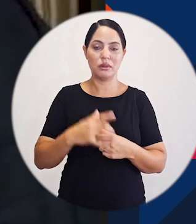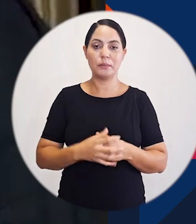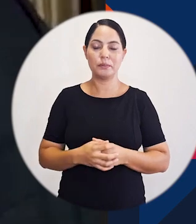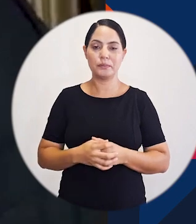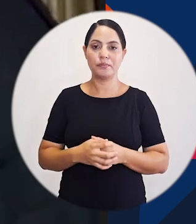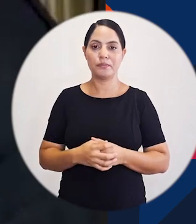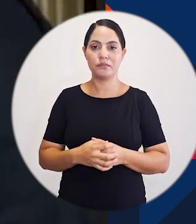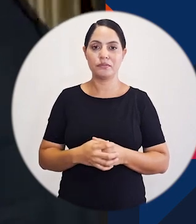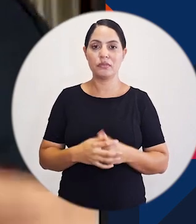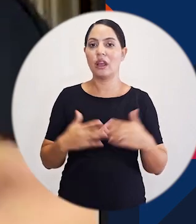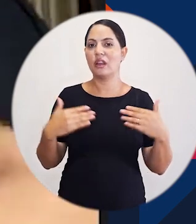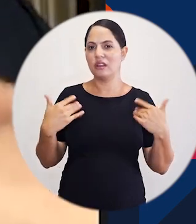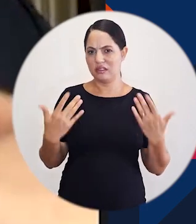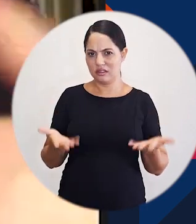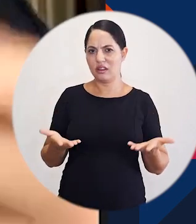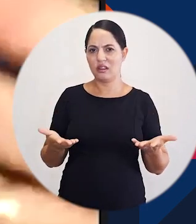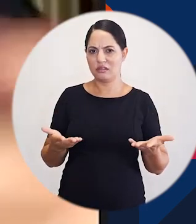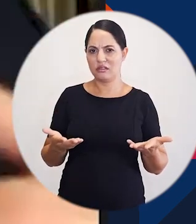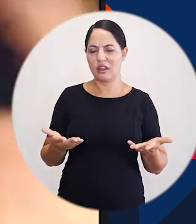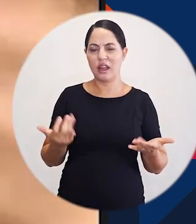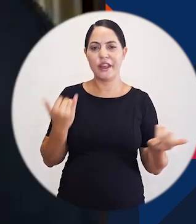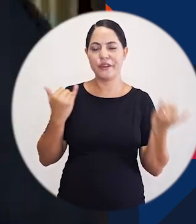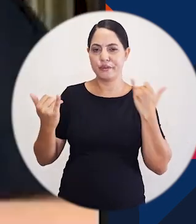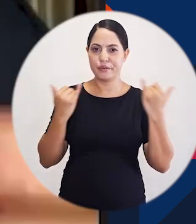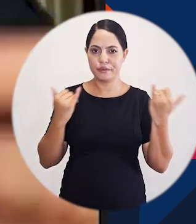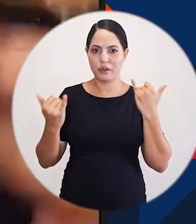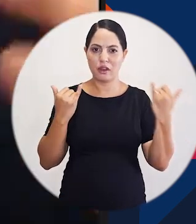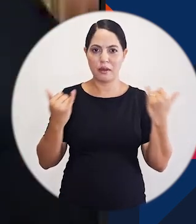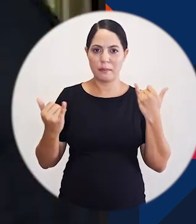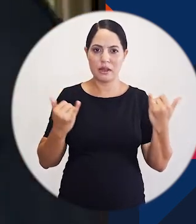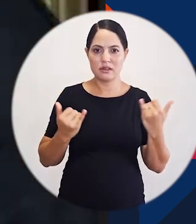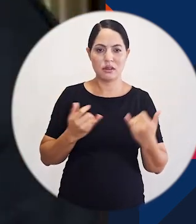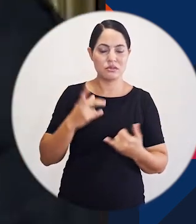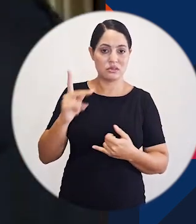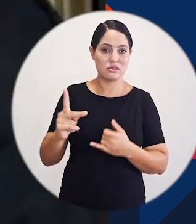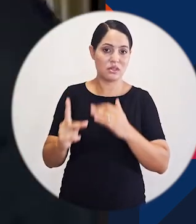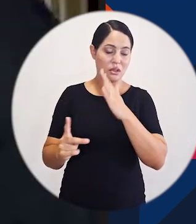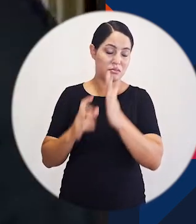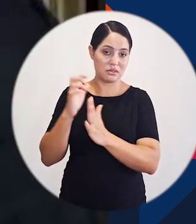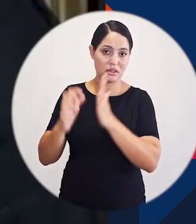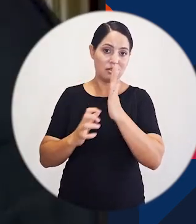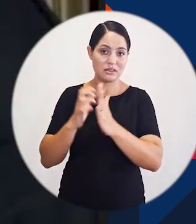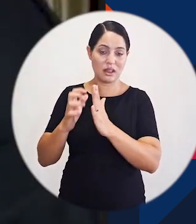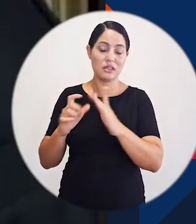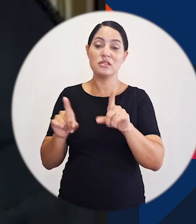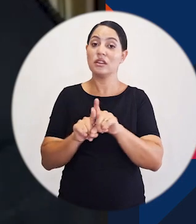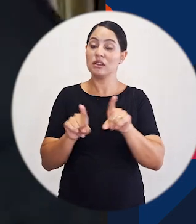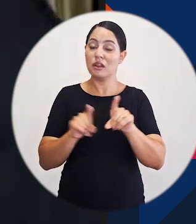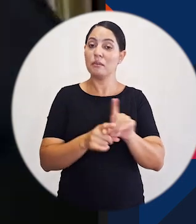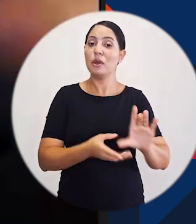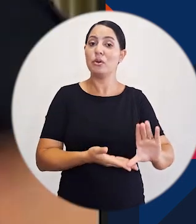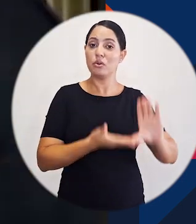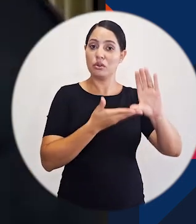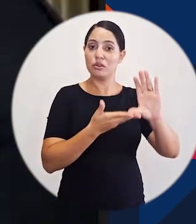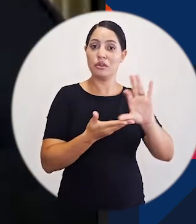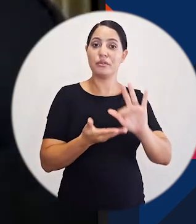de Advocacia. Com isso, você tem a informação sobre os teus dados e o Conselho